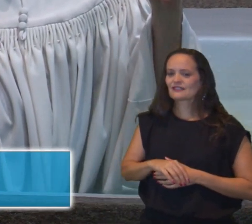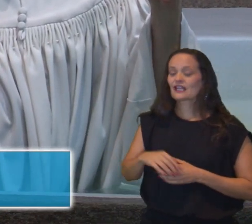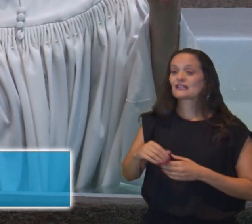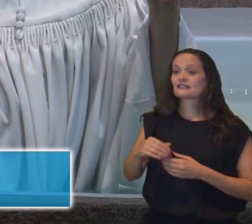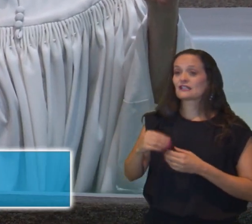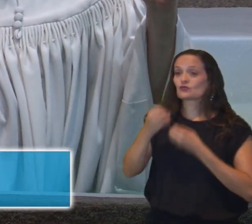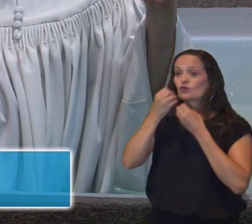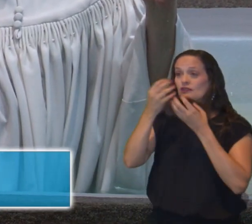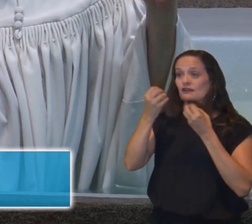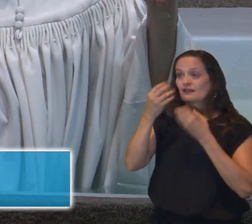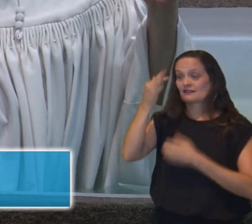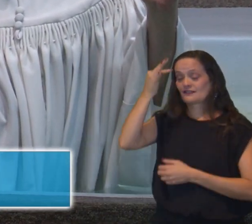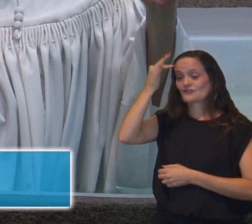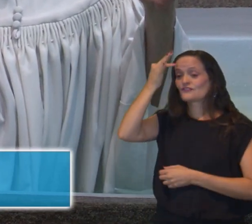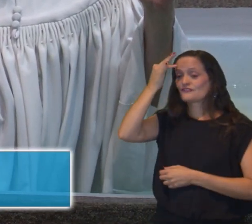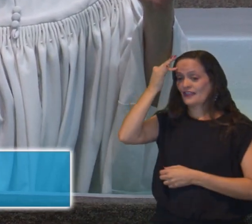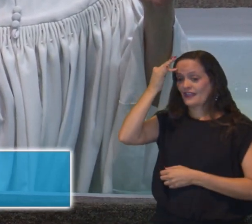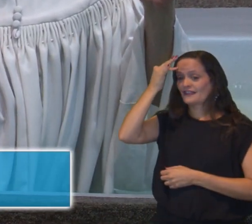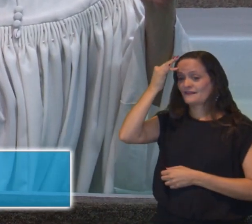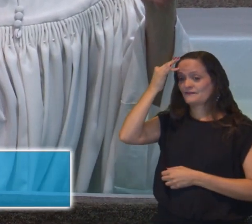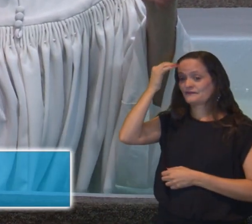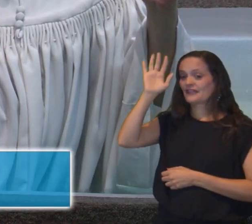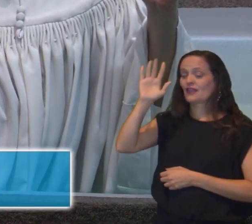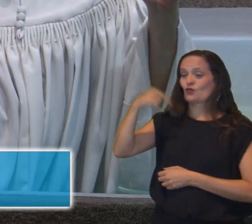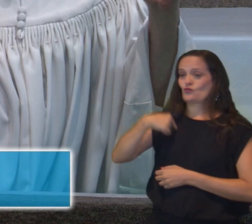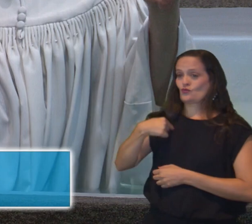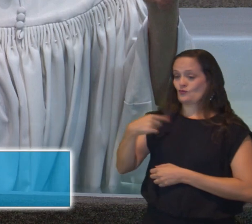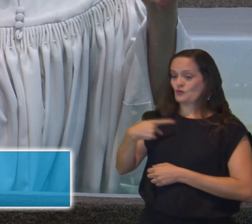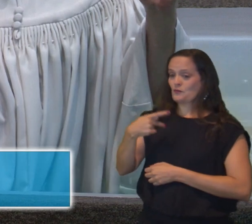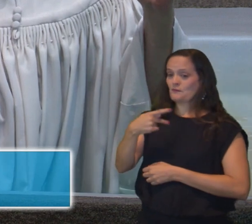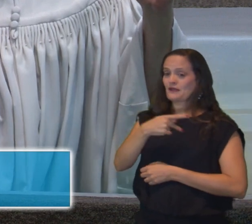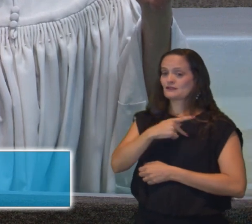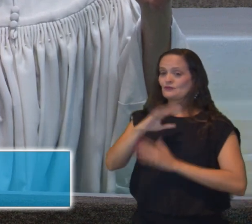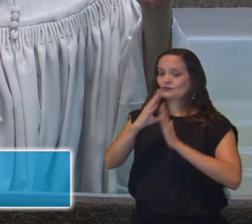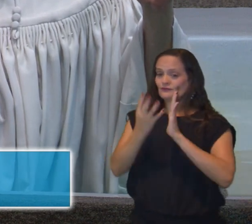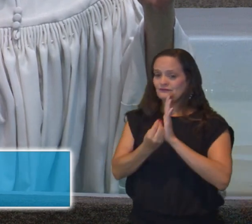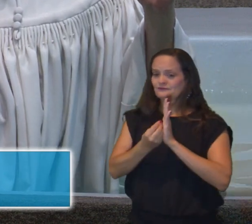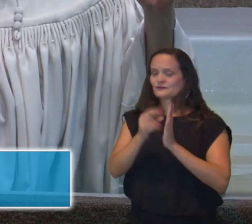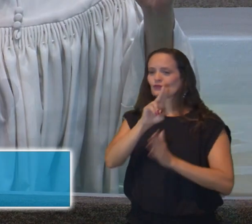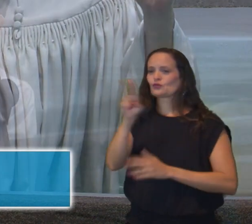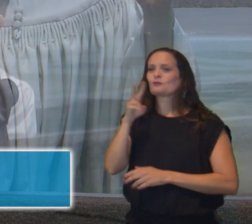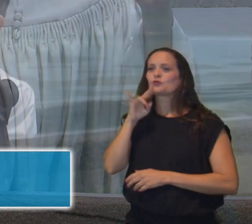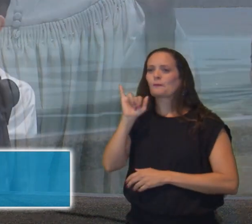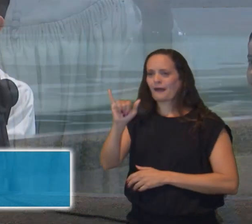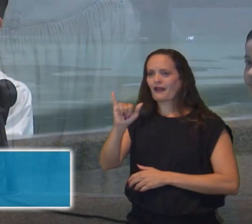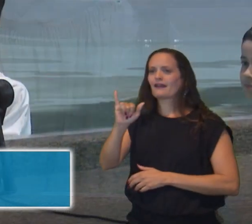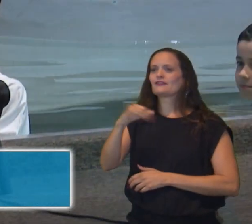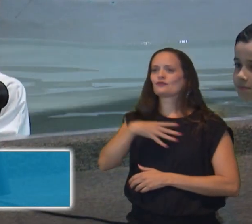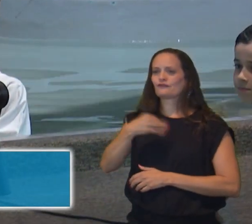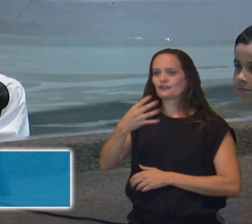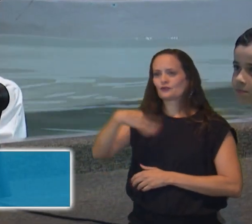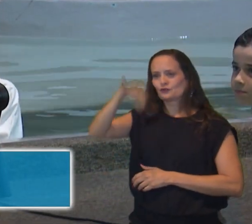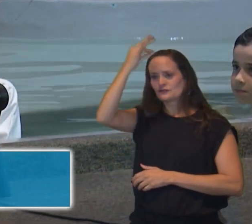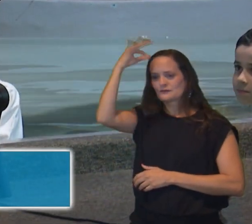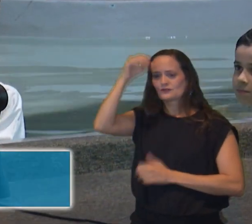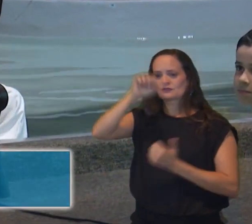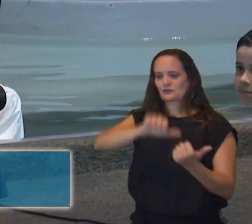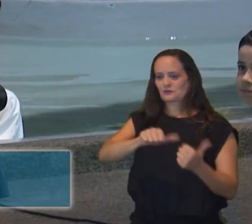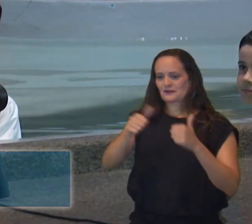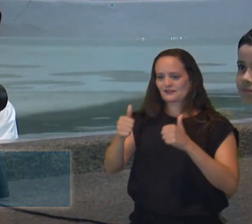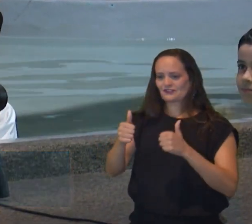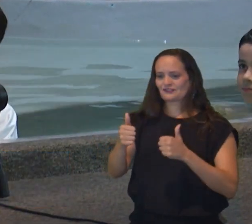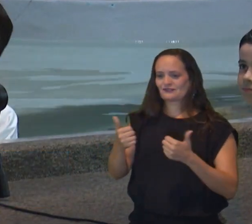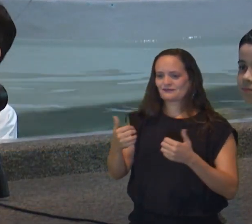fé, eu cumpro a ordem de Jesus, batizando-o em nome do Pai, do Filho e do Espírito Santo.